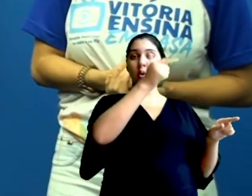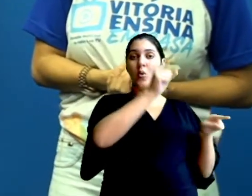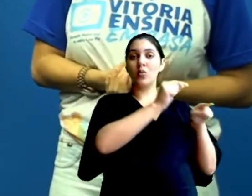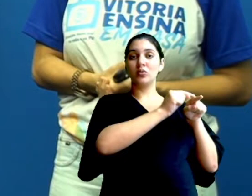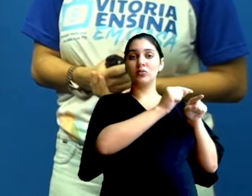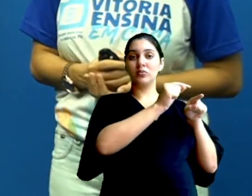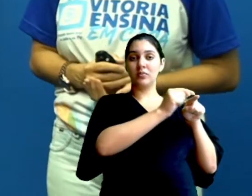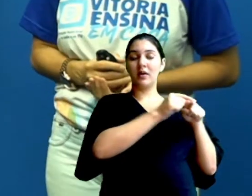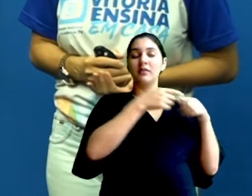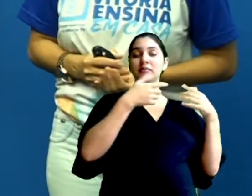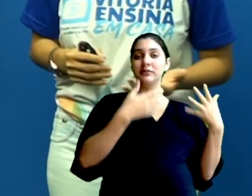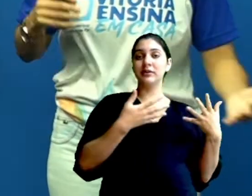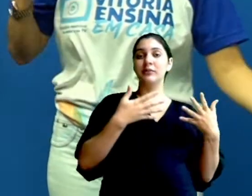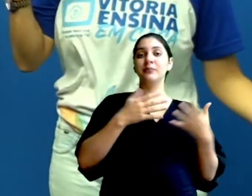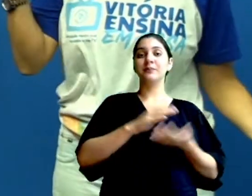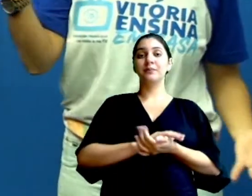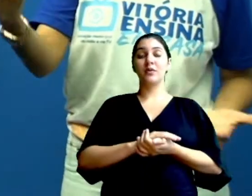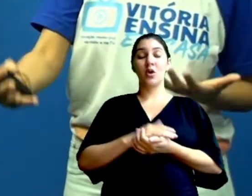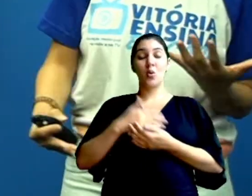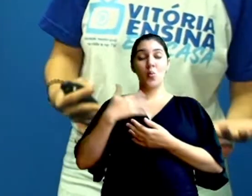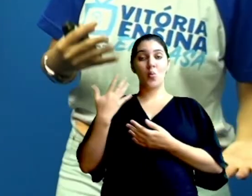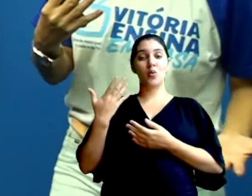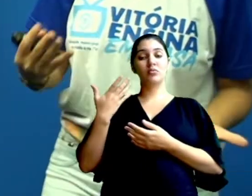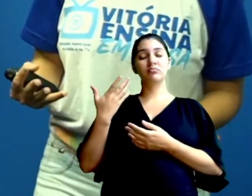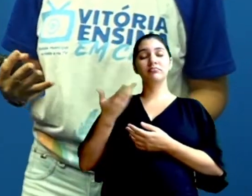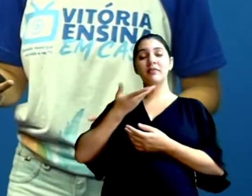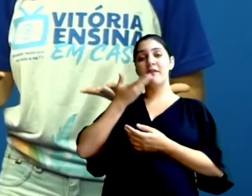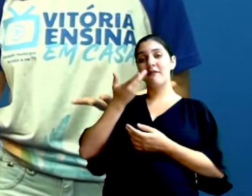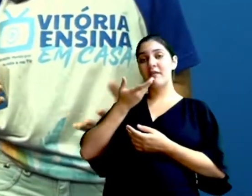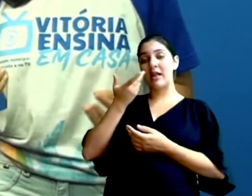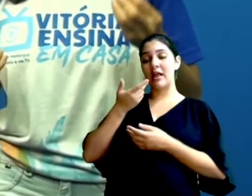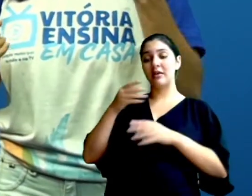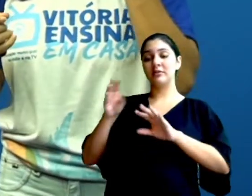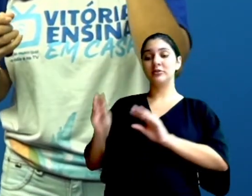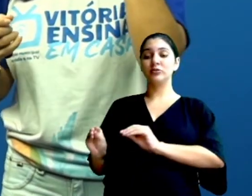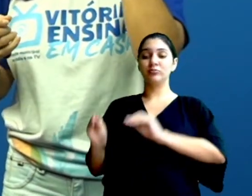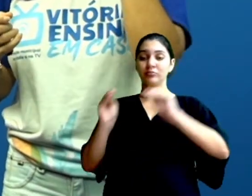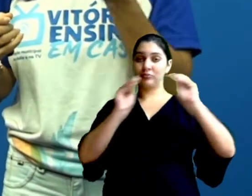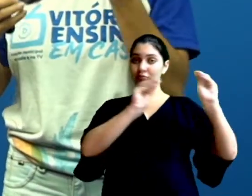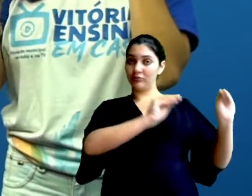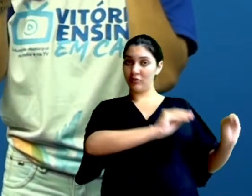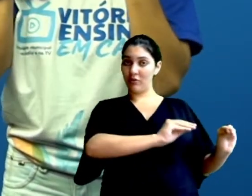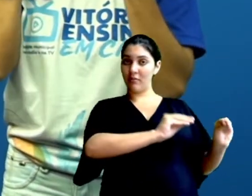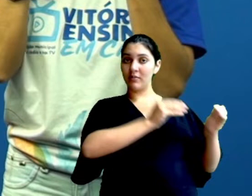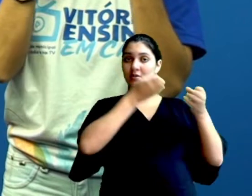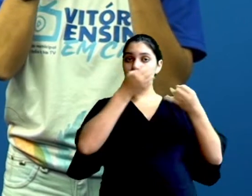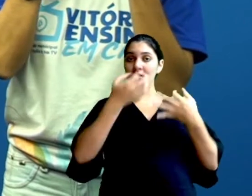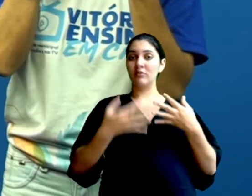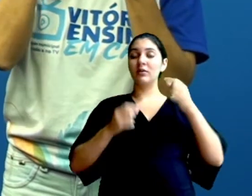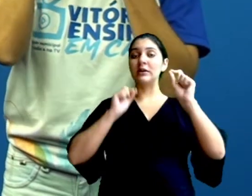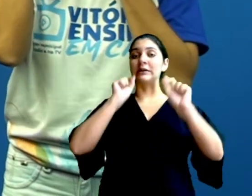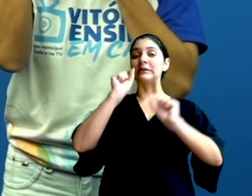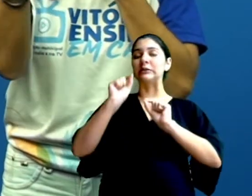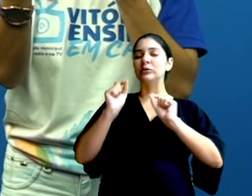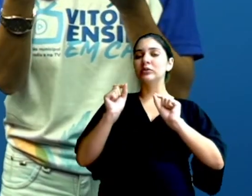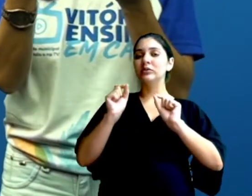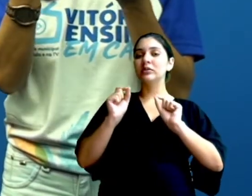bairro. Então, quando a gente vai estar falando de deslocamento, a gente está falando no